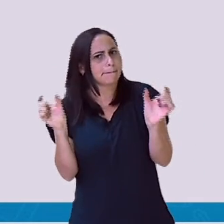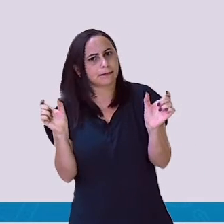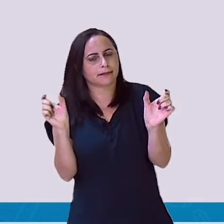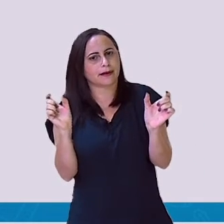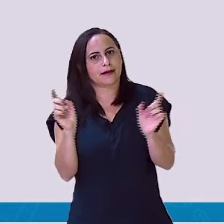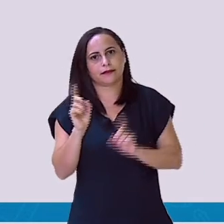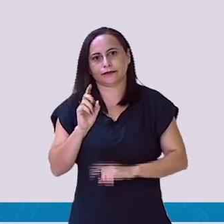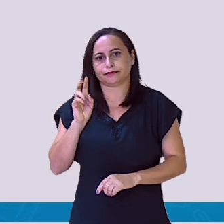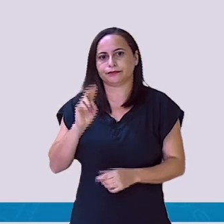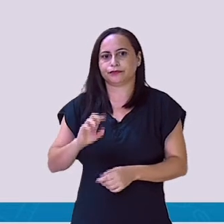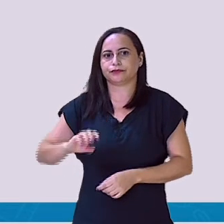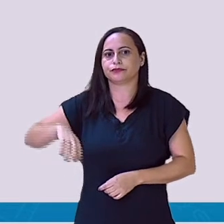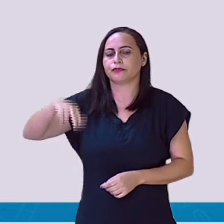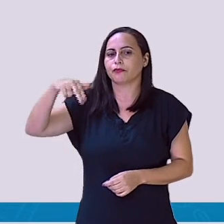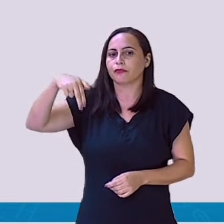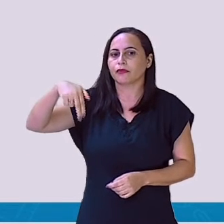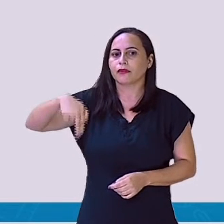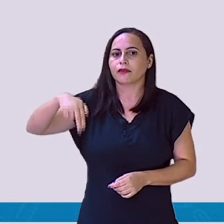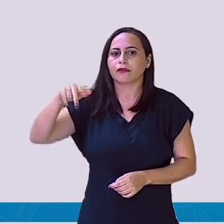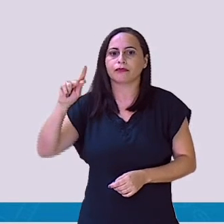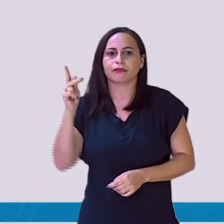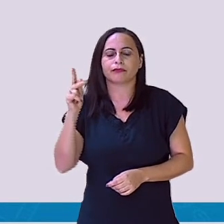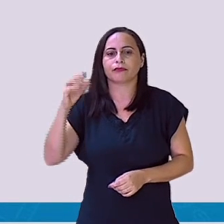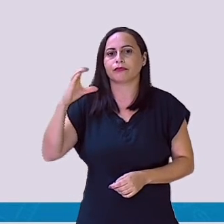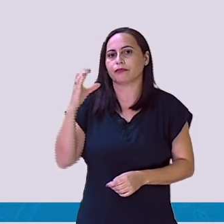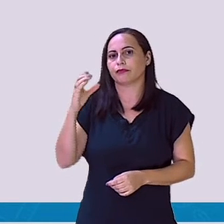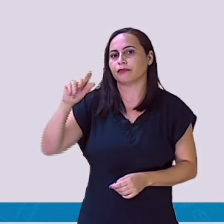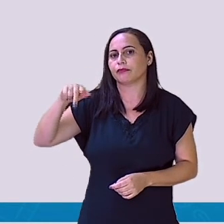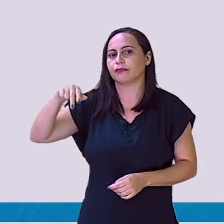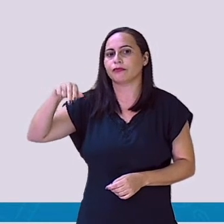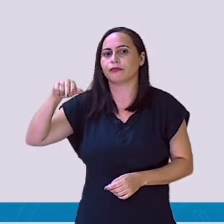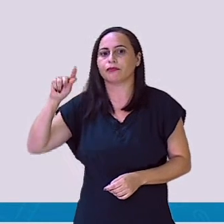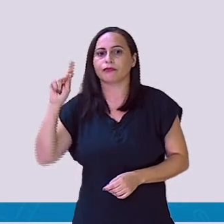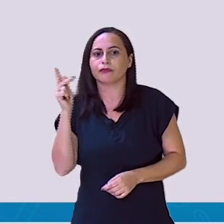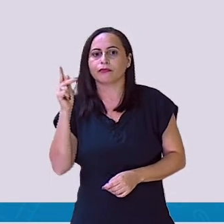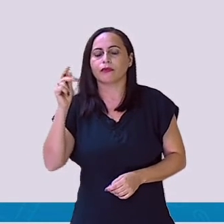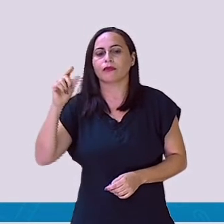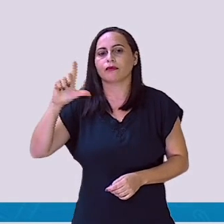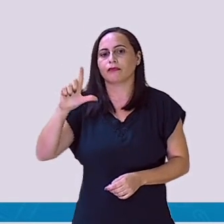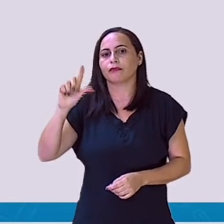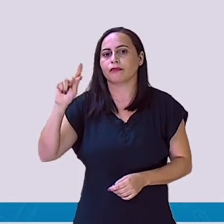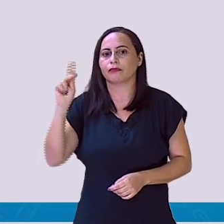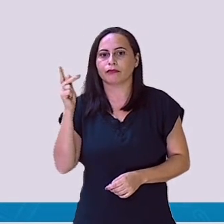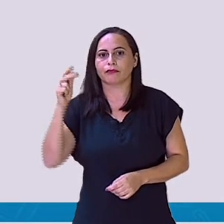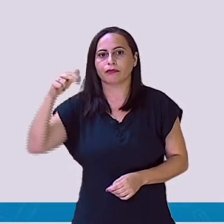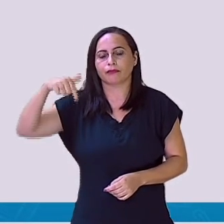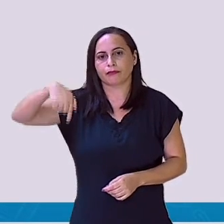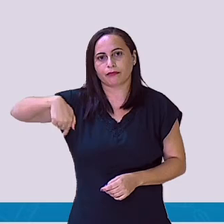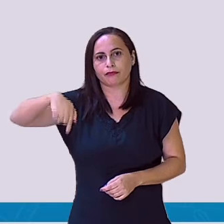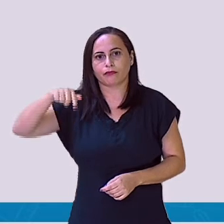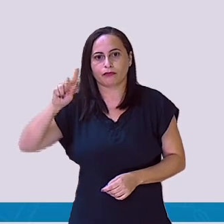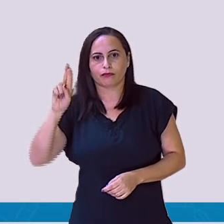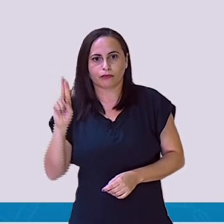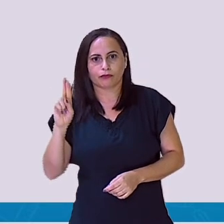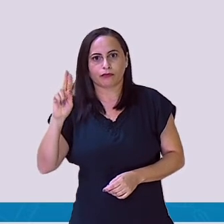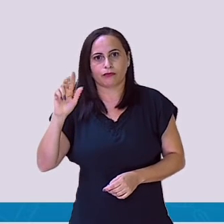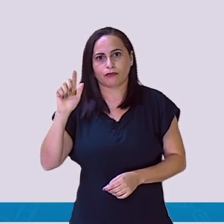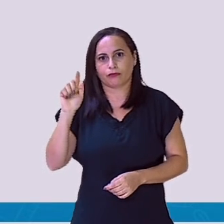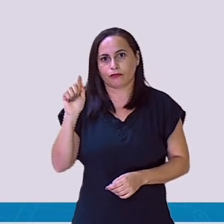NH, CH, LH, QU, GU. E os que